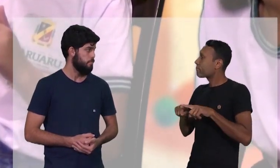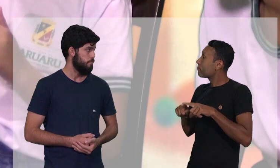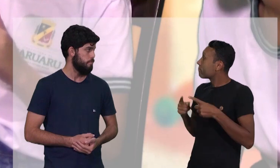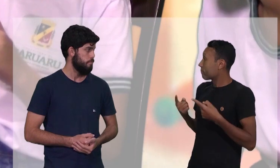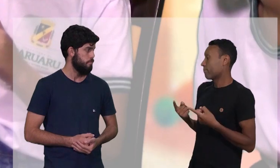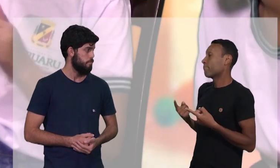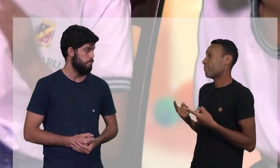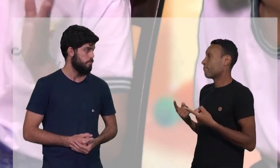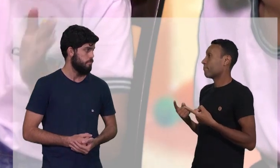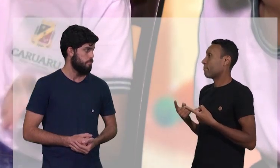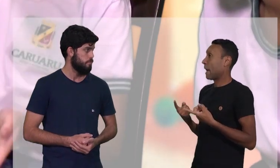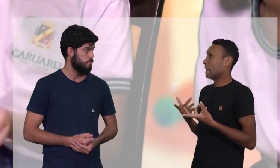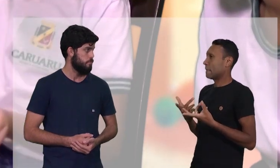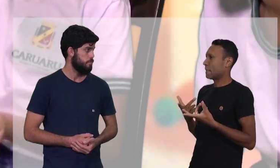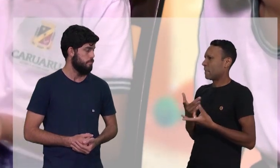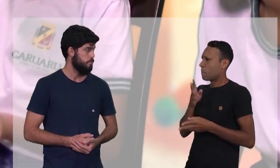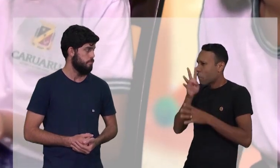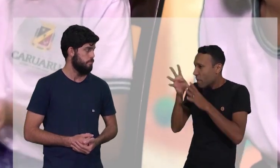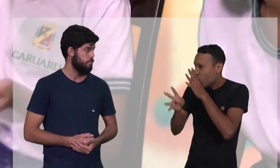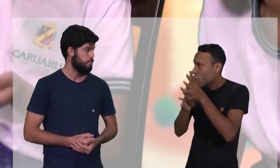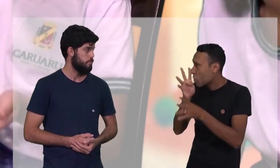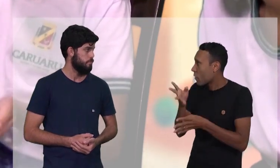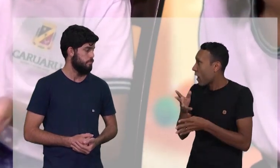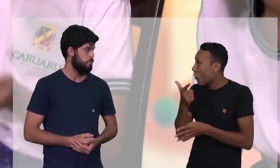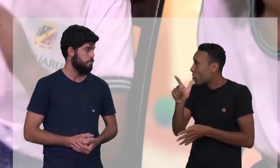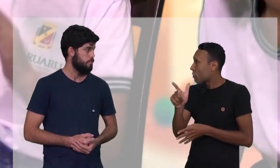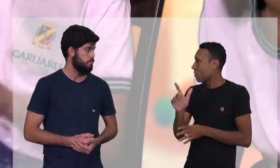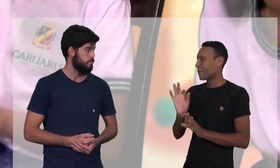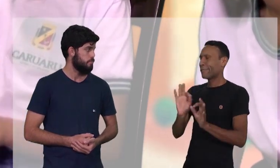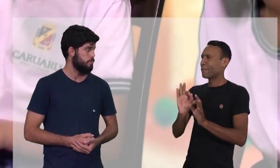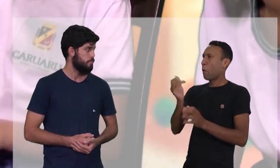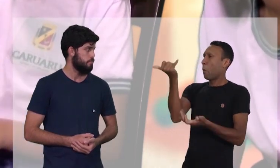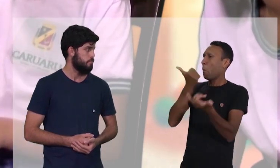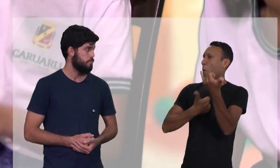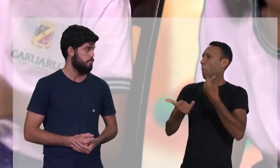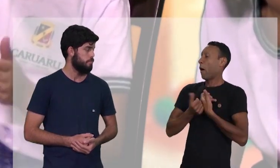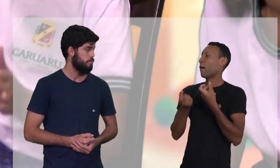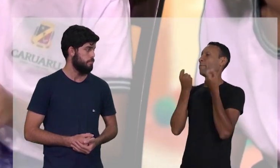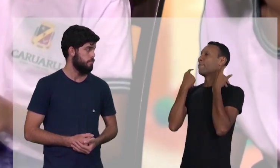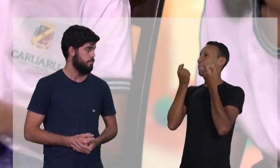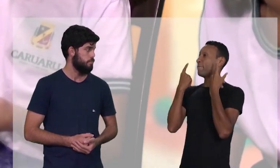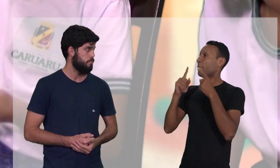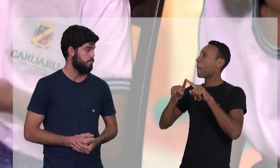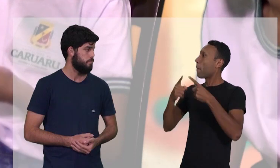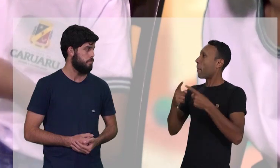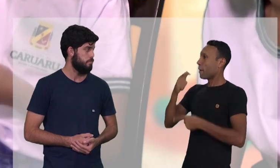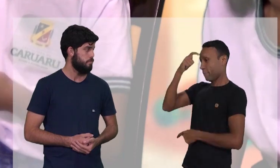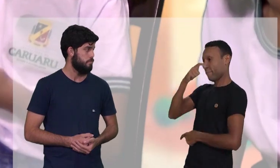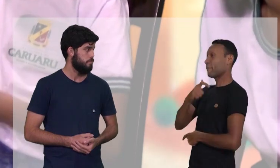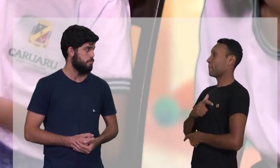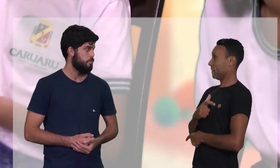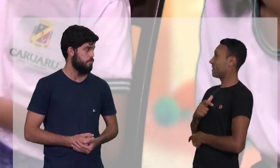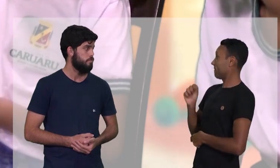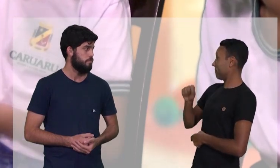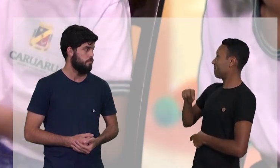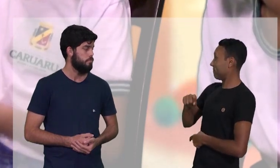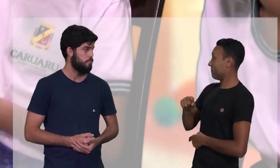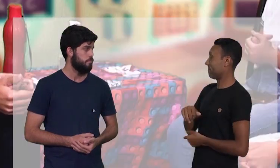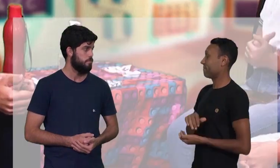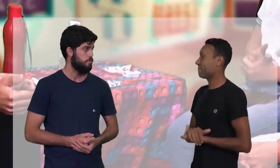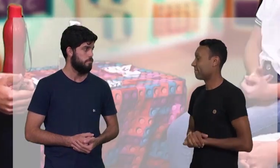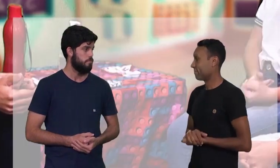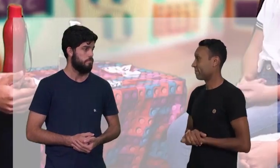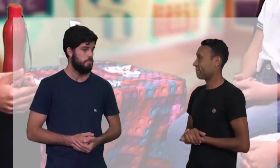mas não ligue para o que os outros dizem, porque o que eles dizem não é importante sobre você, mas e sim o que você